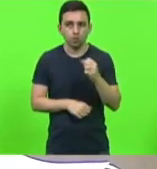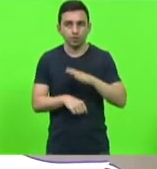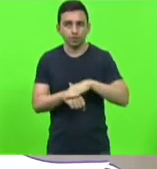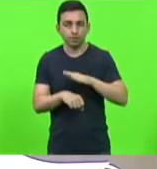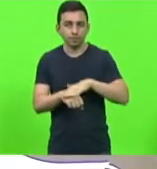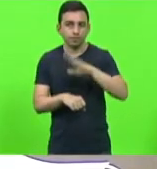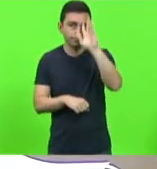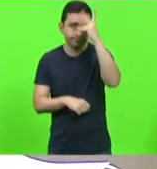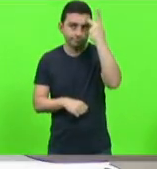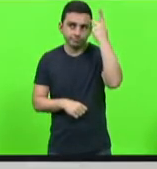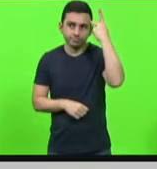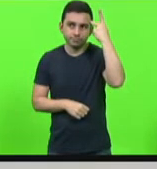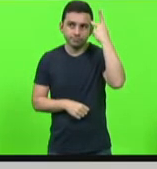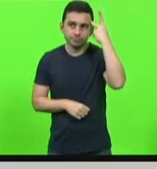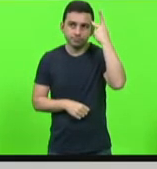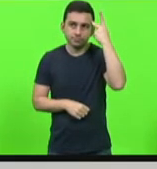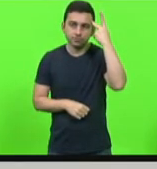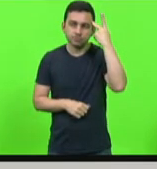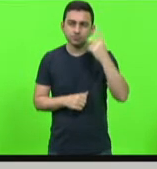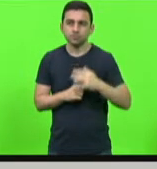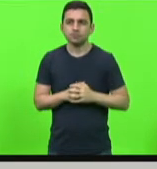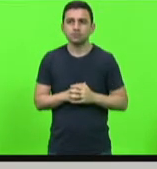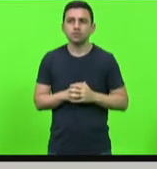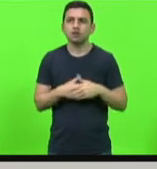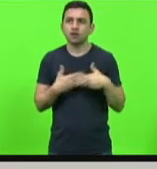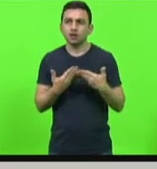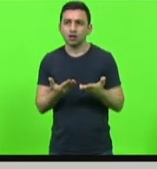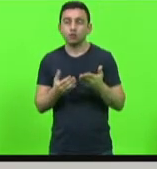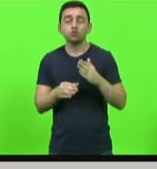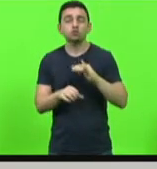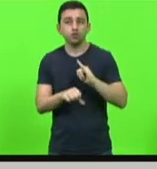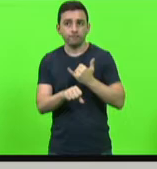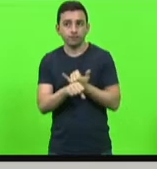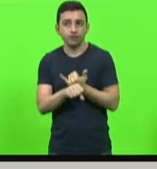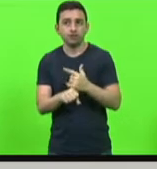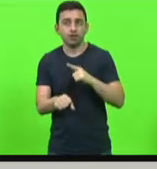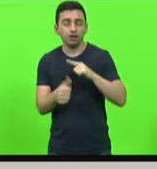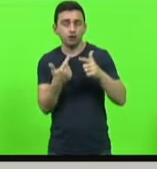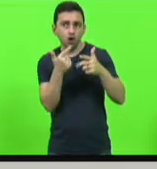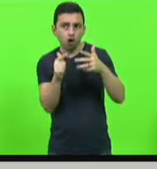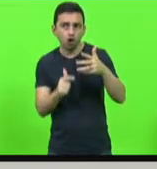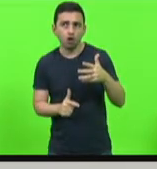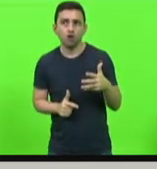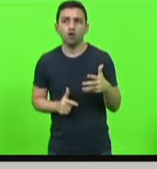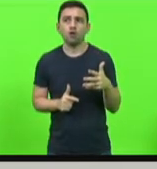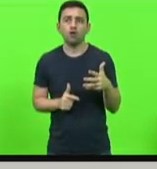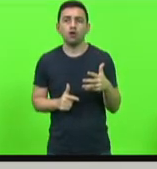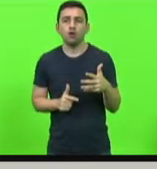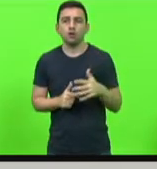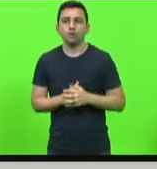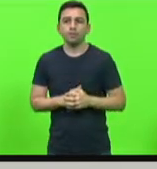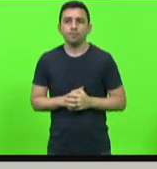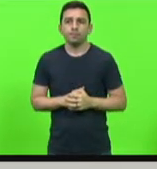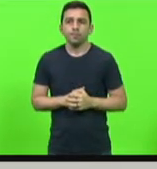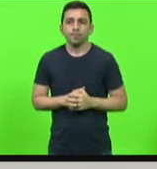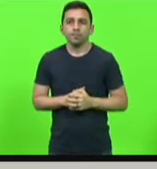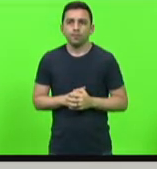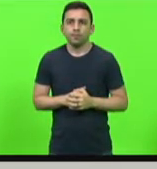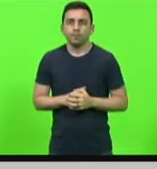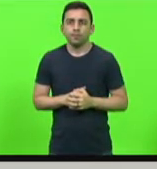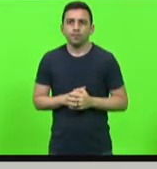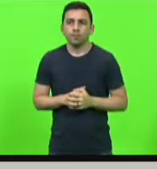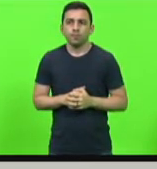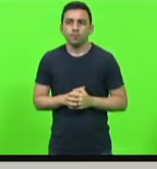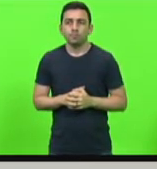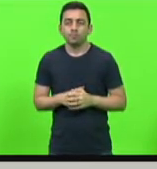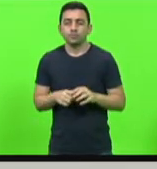Paulinha. Institui a região metropolitana de Joinville e estabelece outras providências. Presidente. Sim, deputado